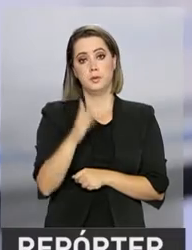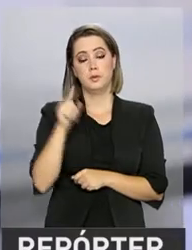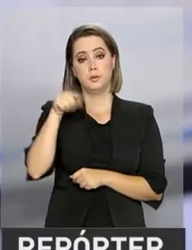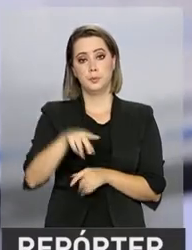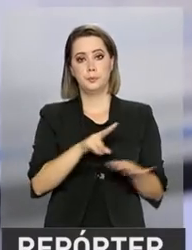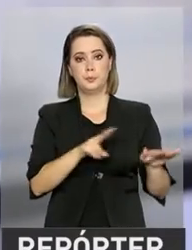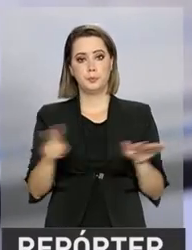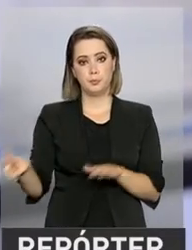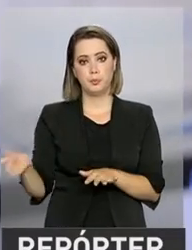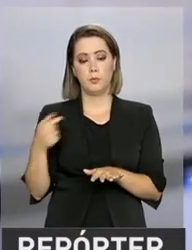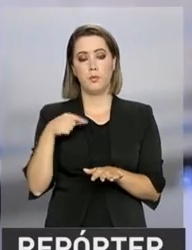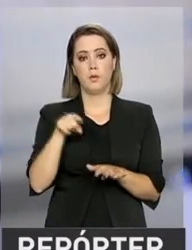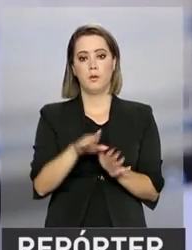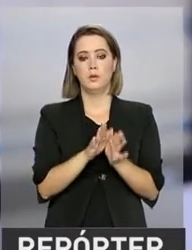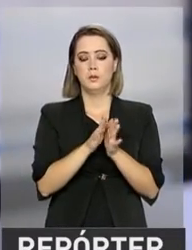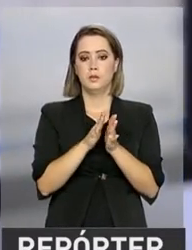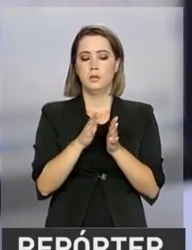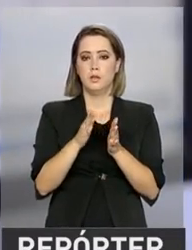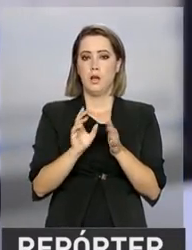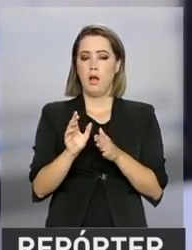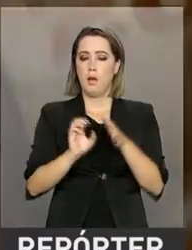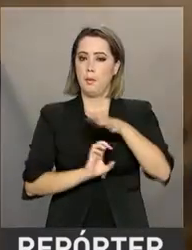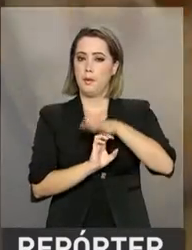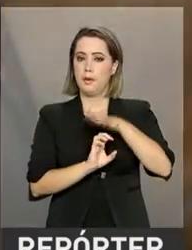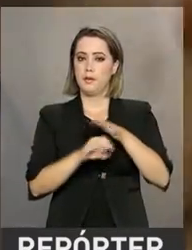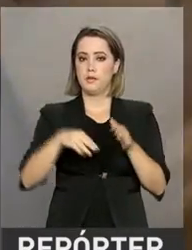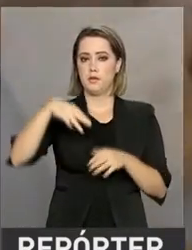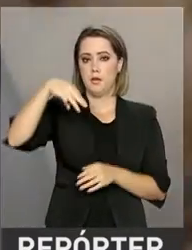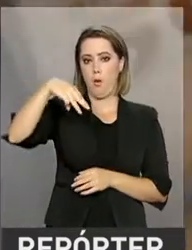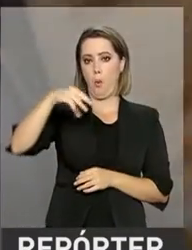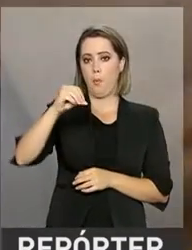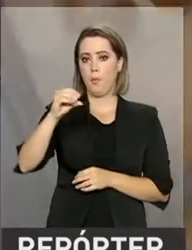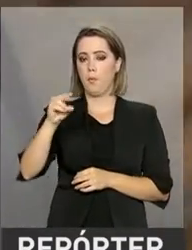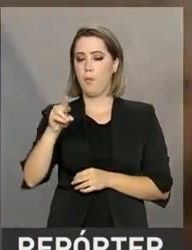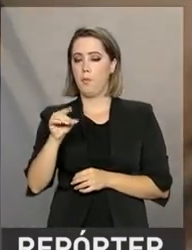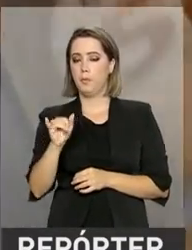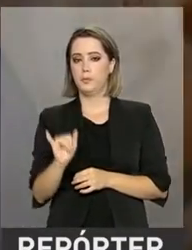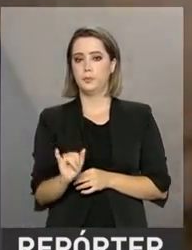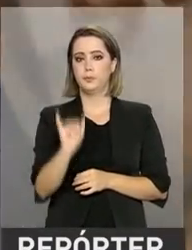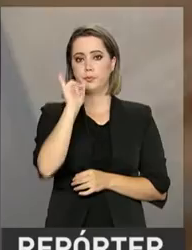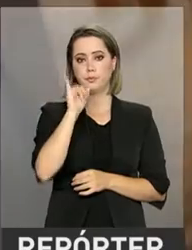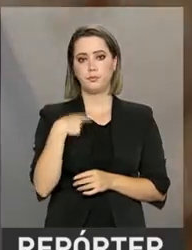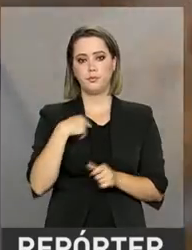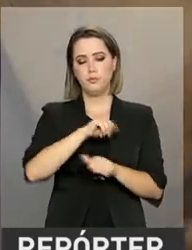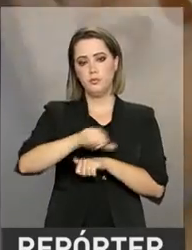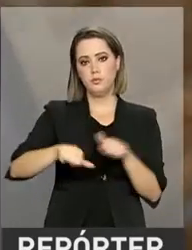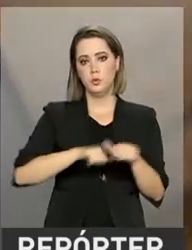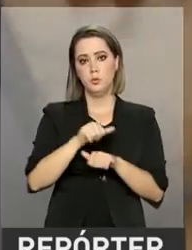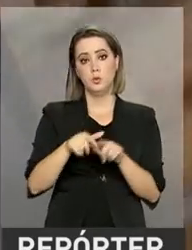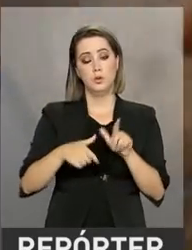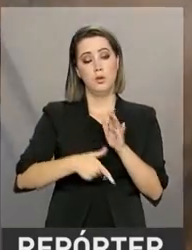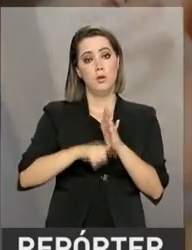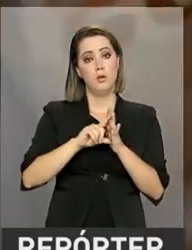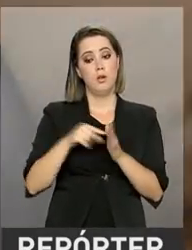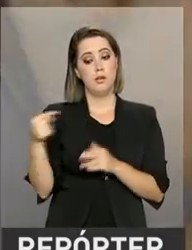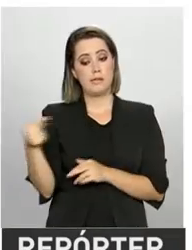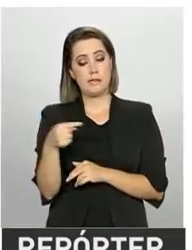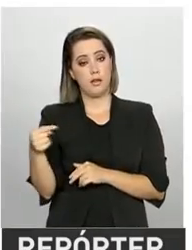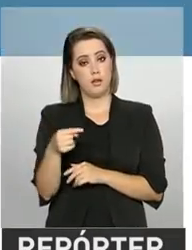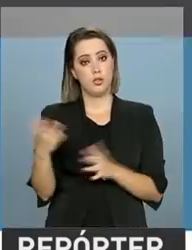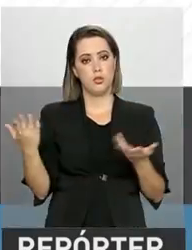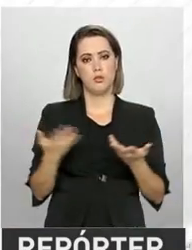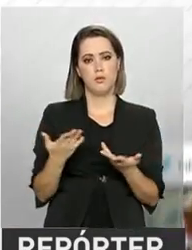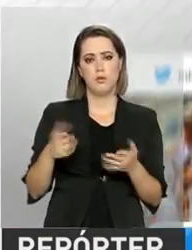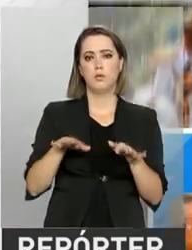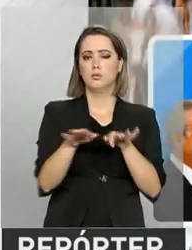a agência de classificação de risco moody's alterou a perspectiva de nota para o país de negativa para estável o